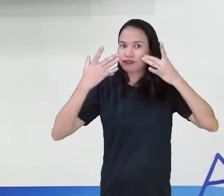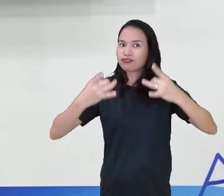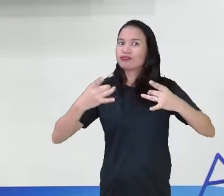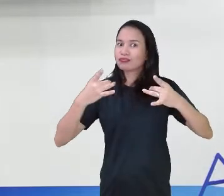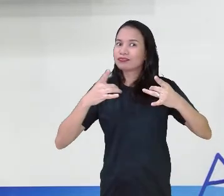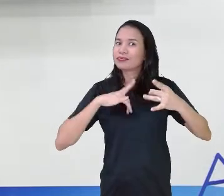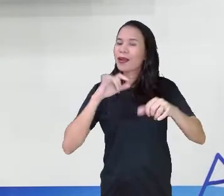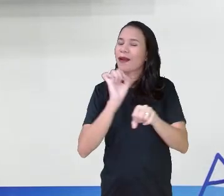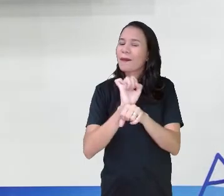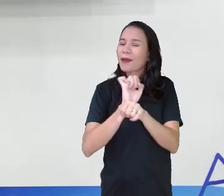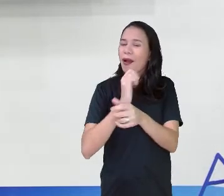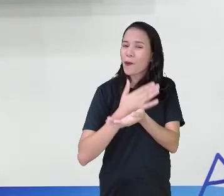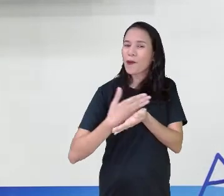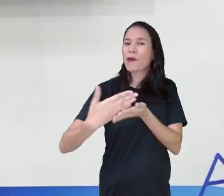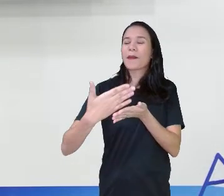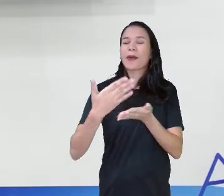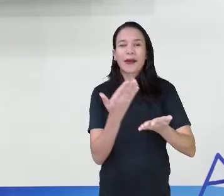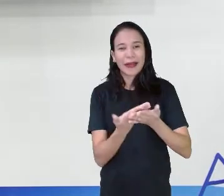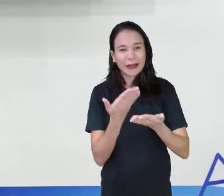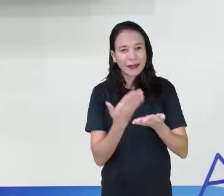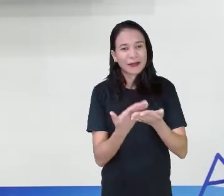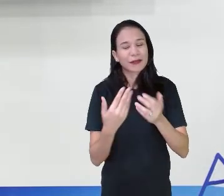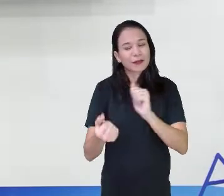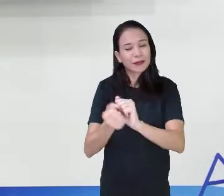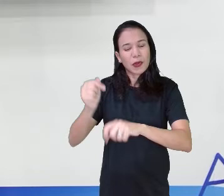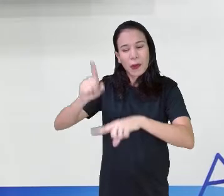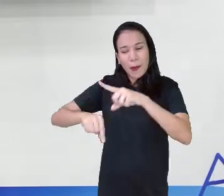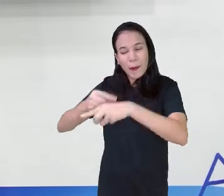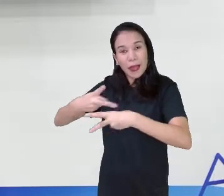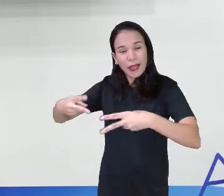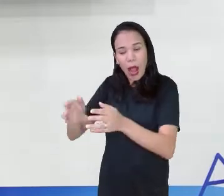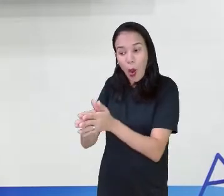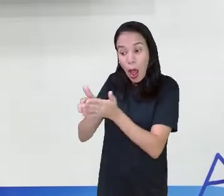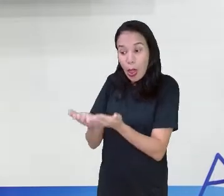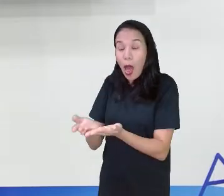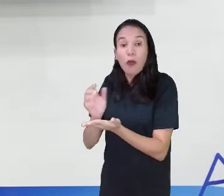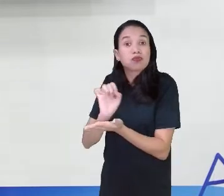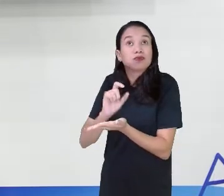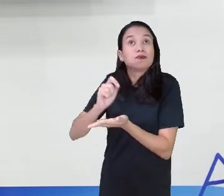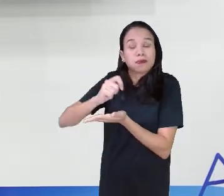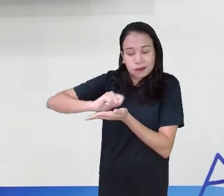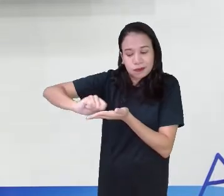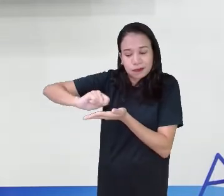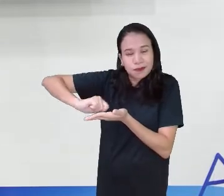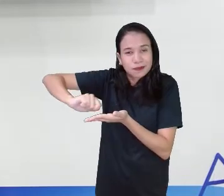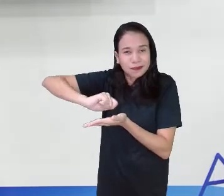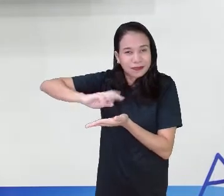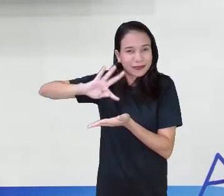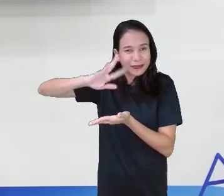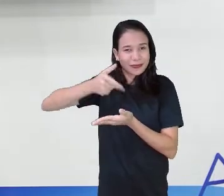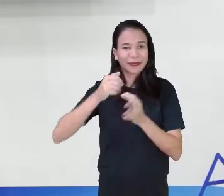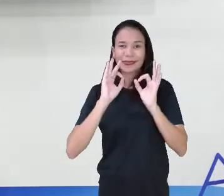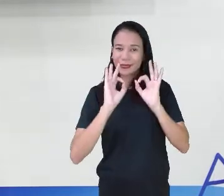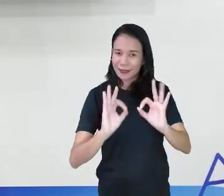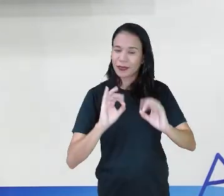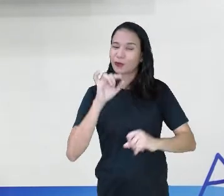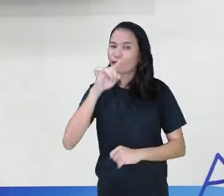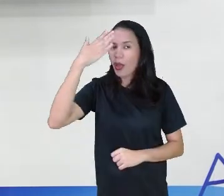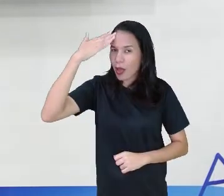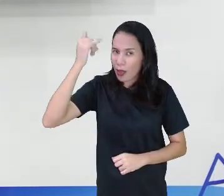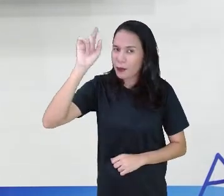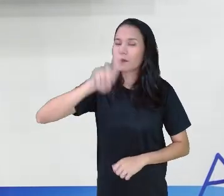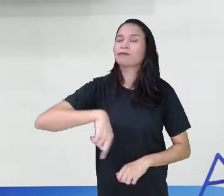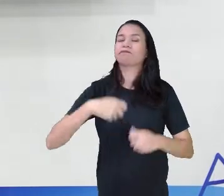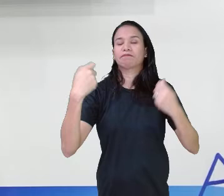aguardando, prontinho para começar com seu material, pronto para fazer aquelas anotações que vocês sabem